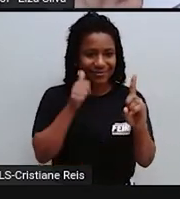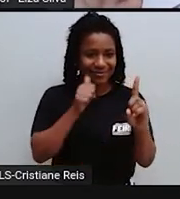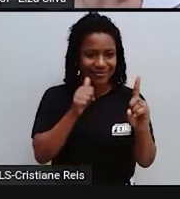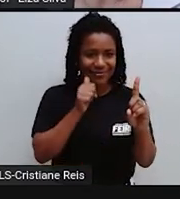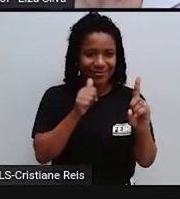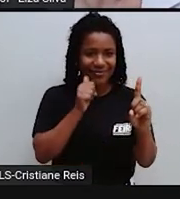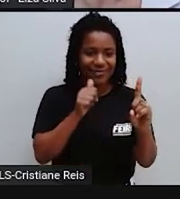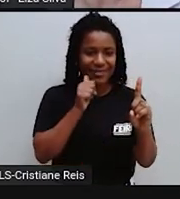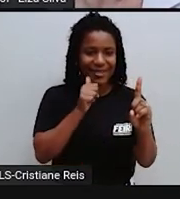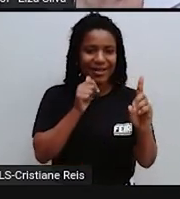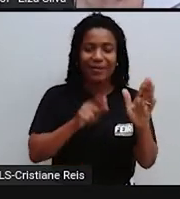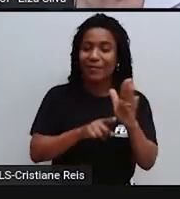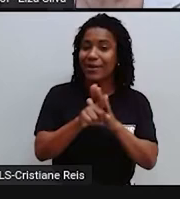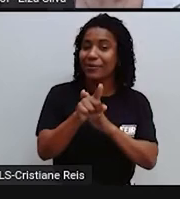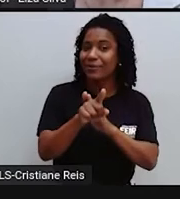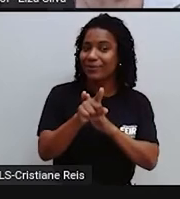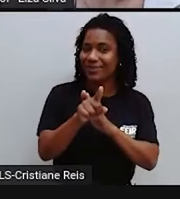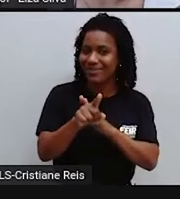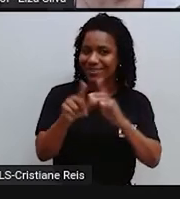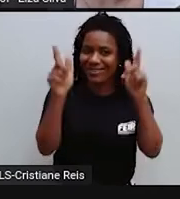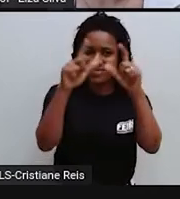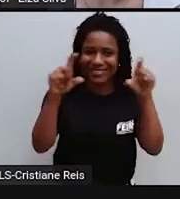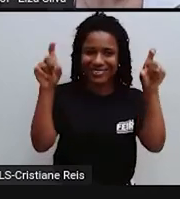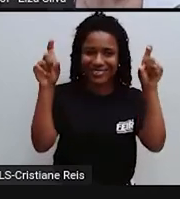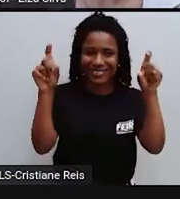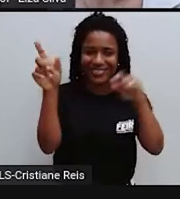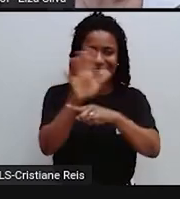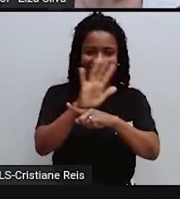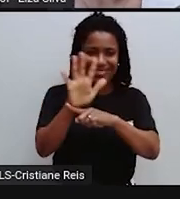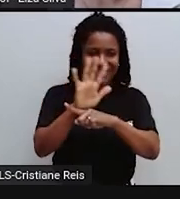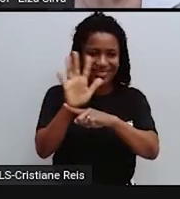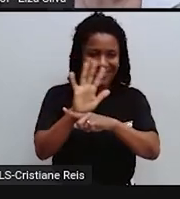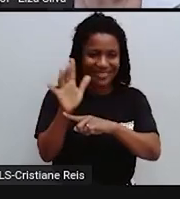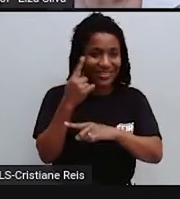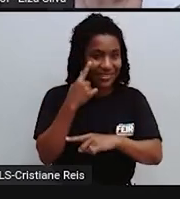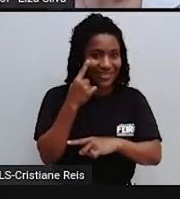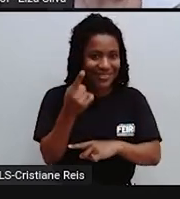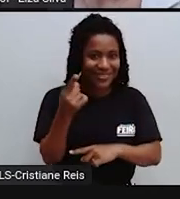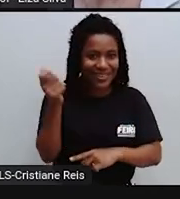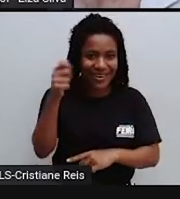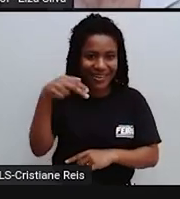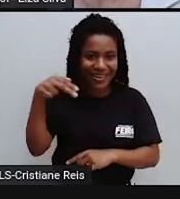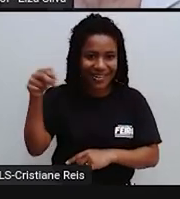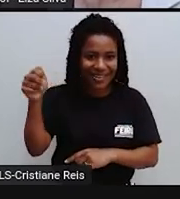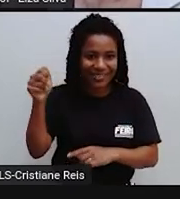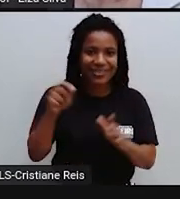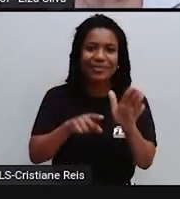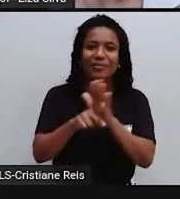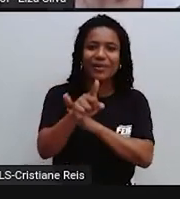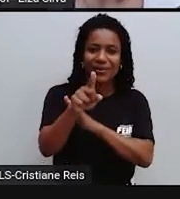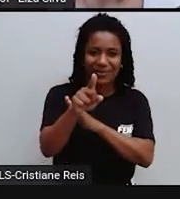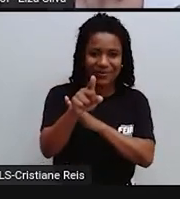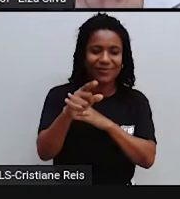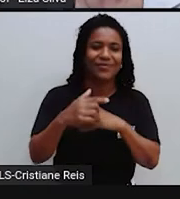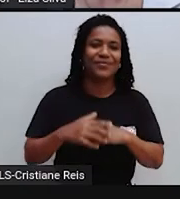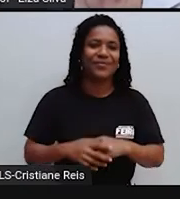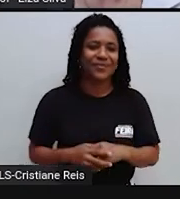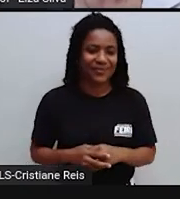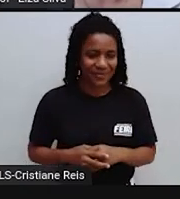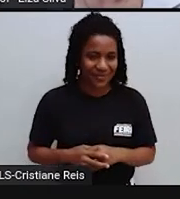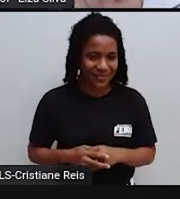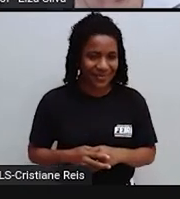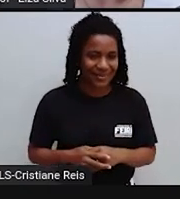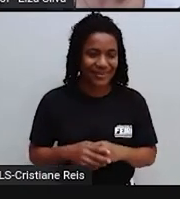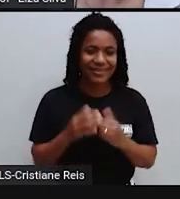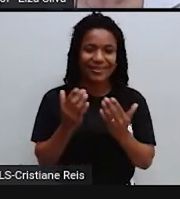de Ana. E Ana repetiu durante o vídeo essa pergunta várias vezes. What are you doing? What are